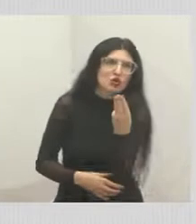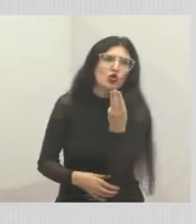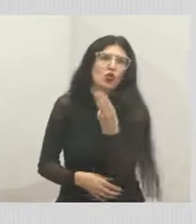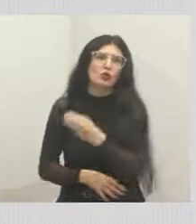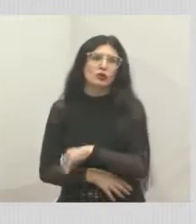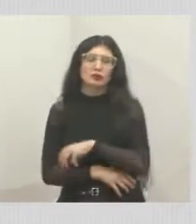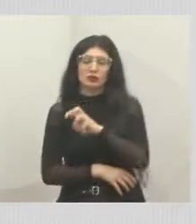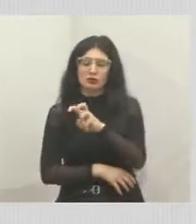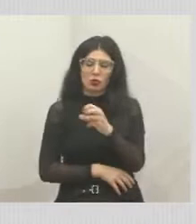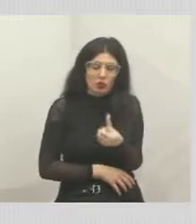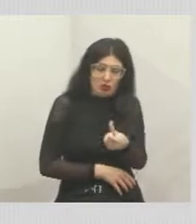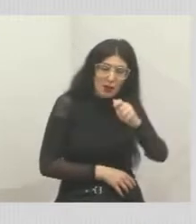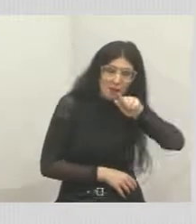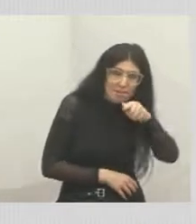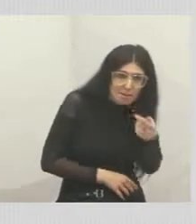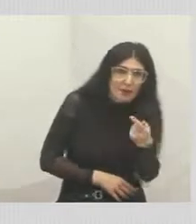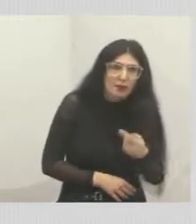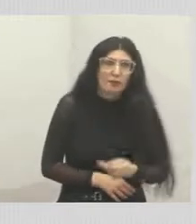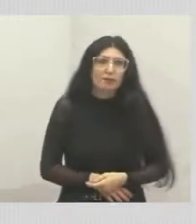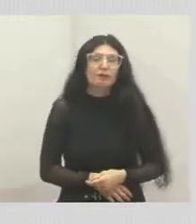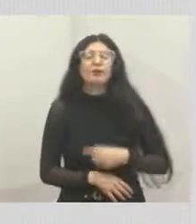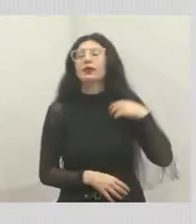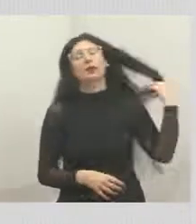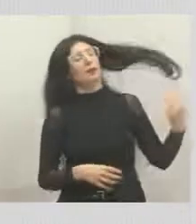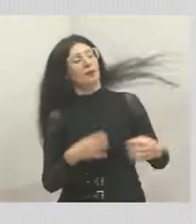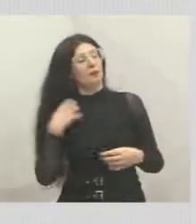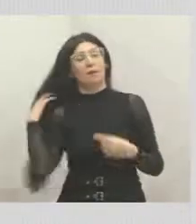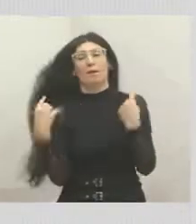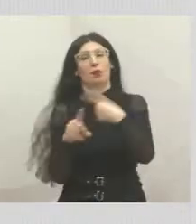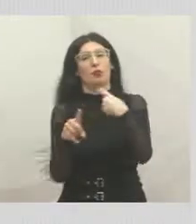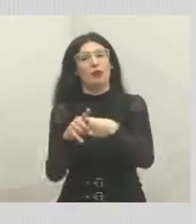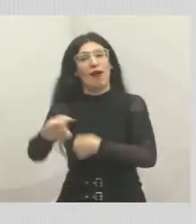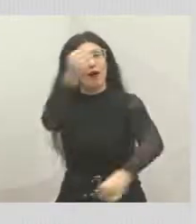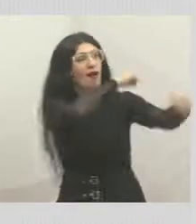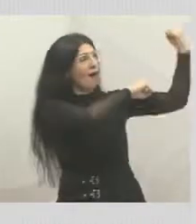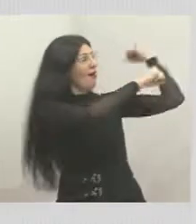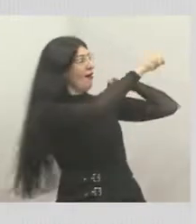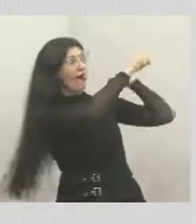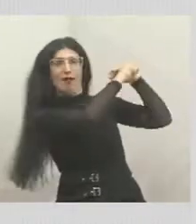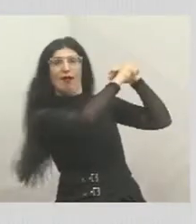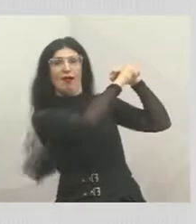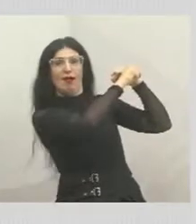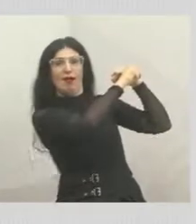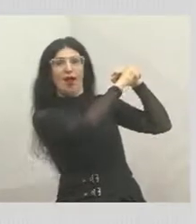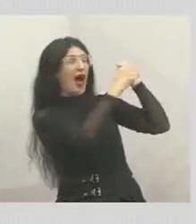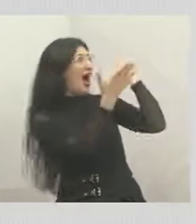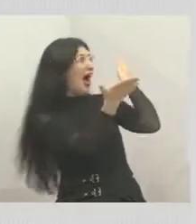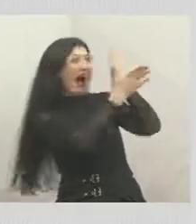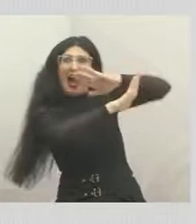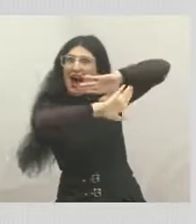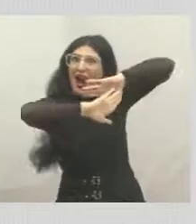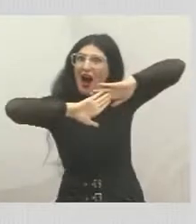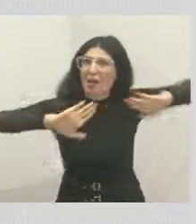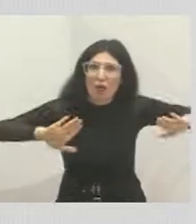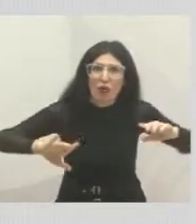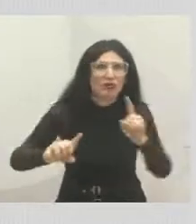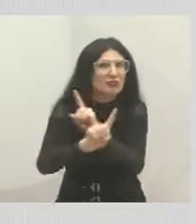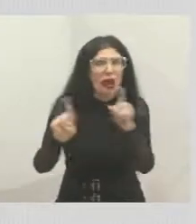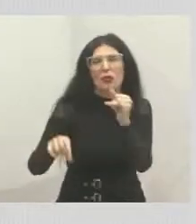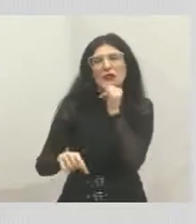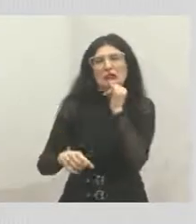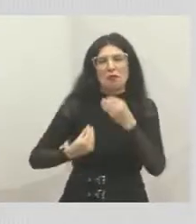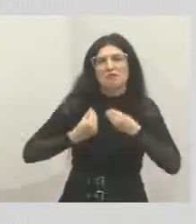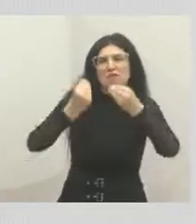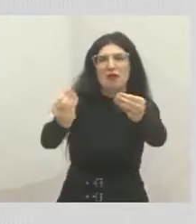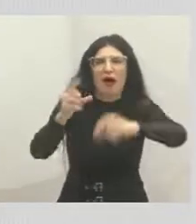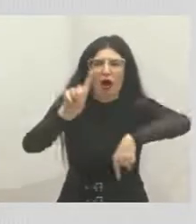porque o empenho, quando vem de um exercício para o outro, se ele não foi concretizado o serviço ou a entrega do